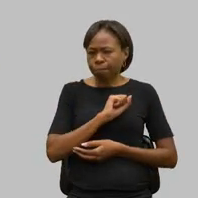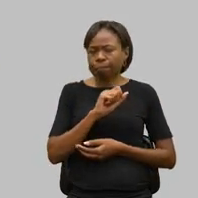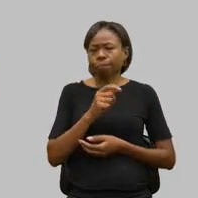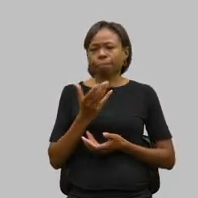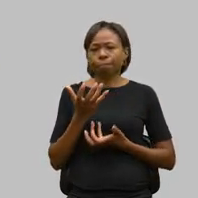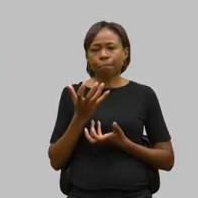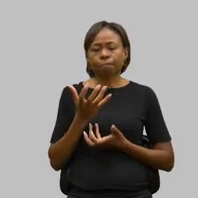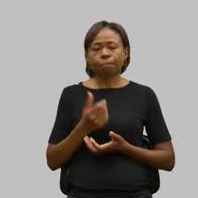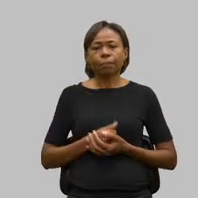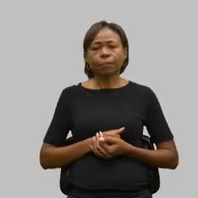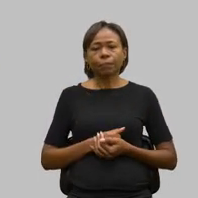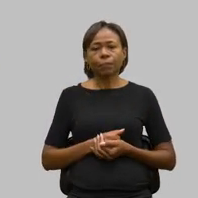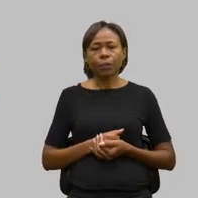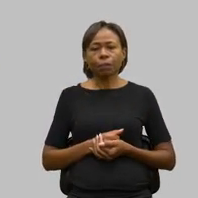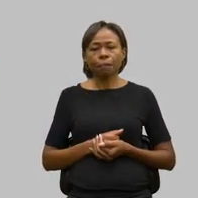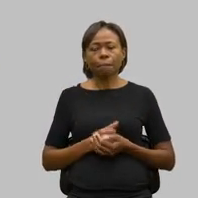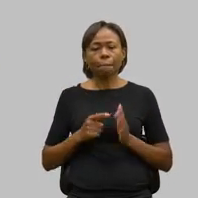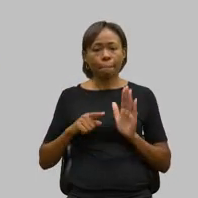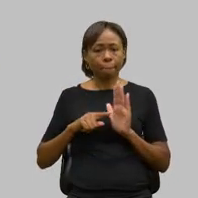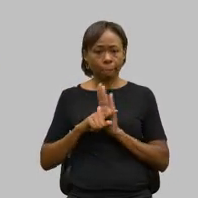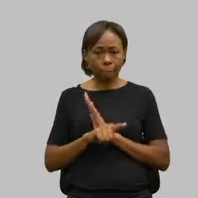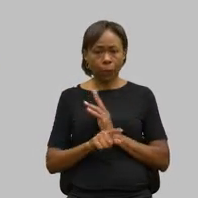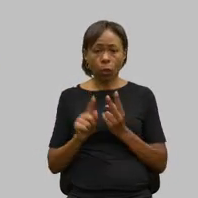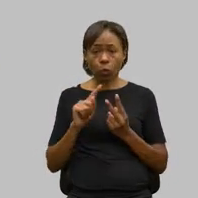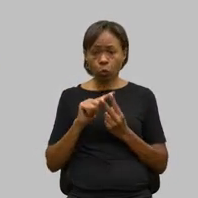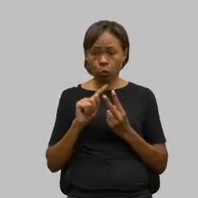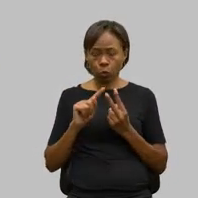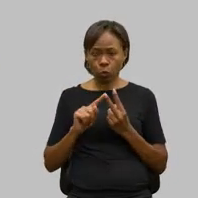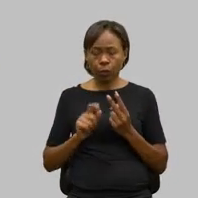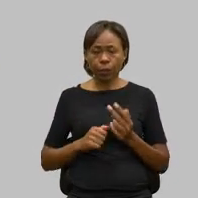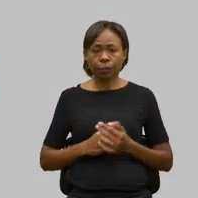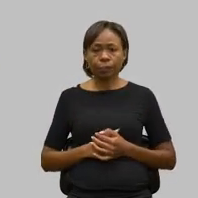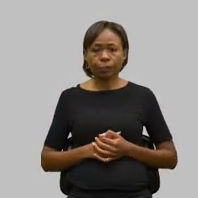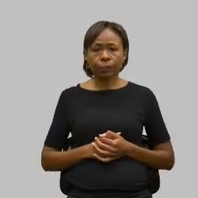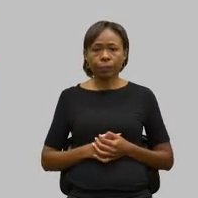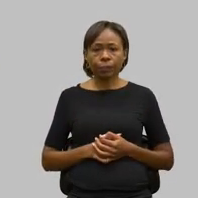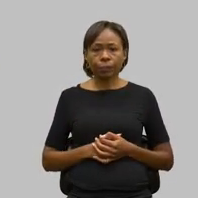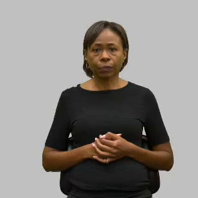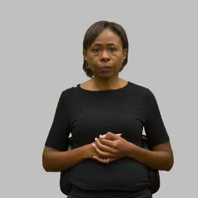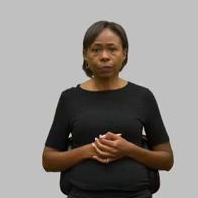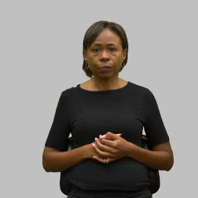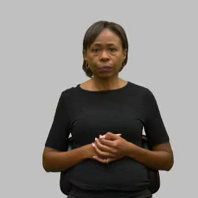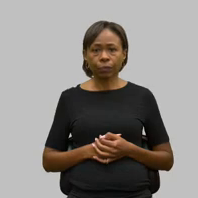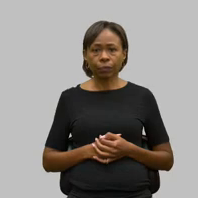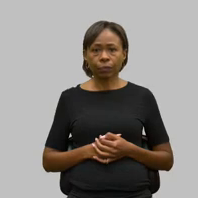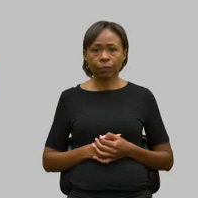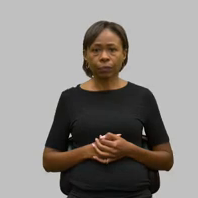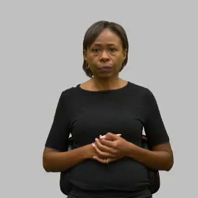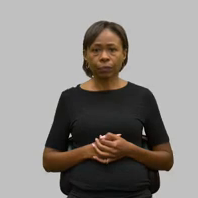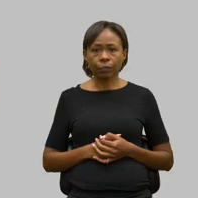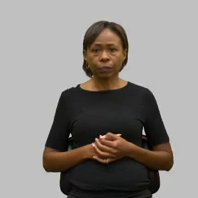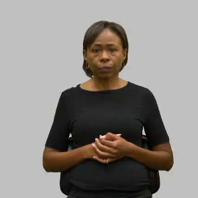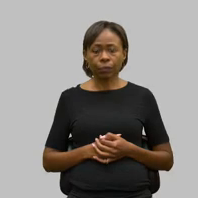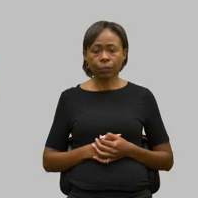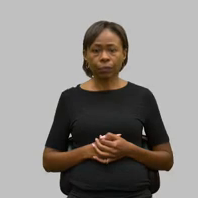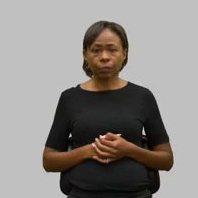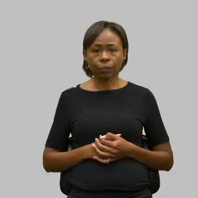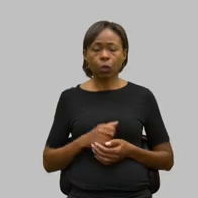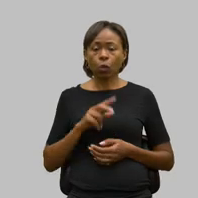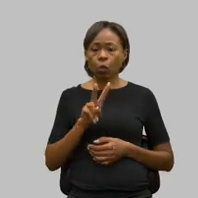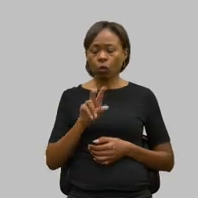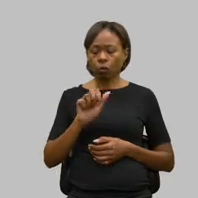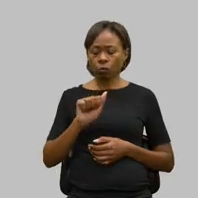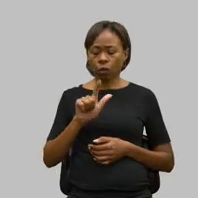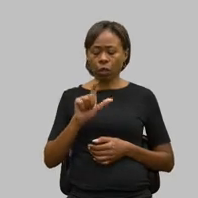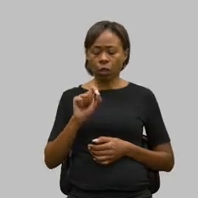uma pergunta, duas perguntas, que são as seguintes. O programa Valora Minas veio para